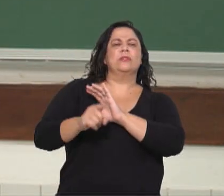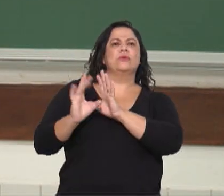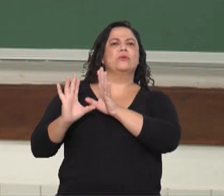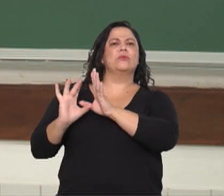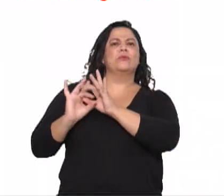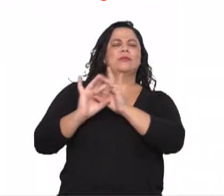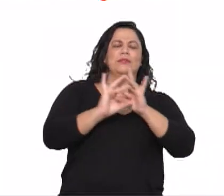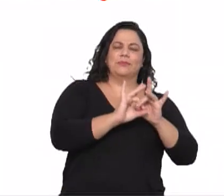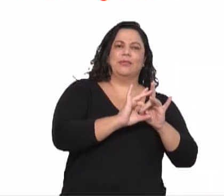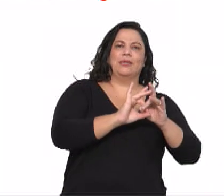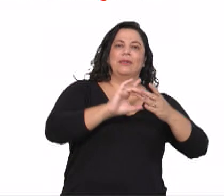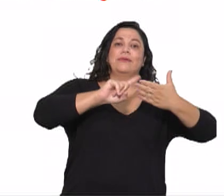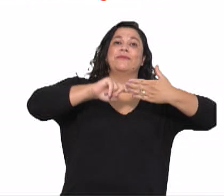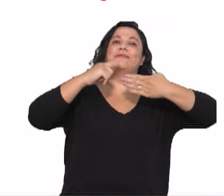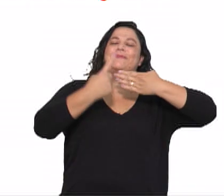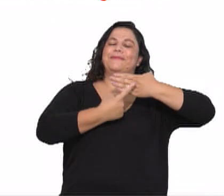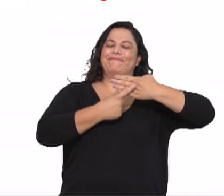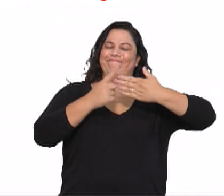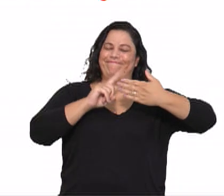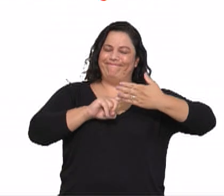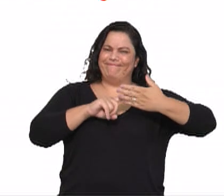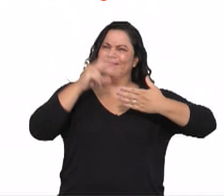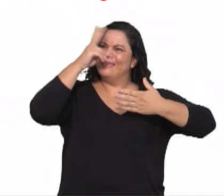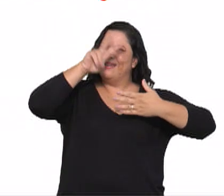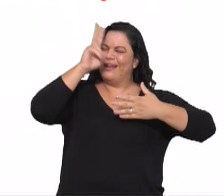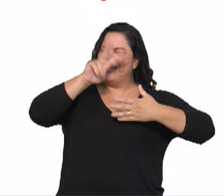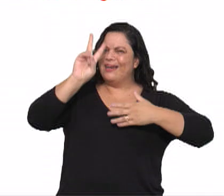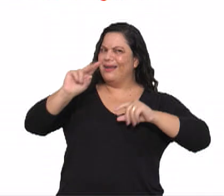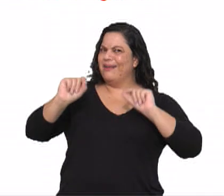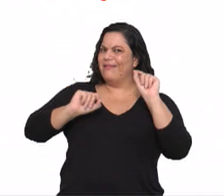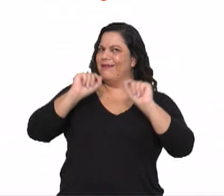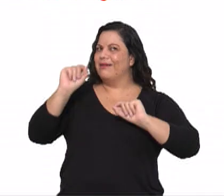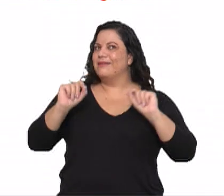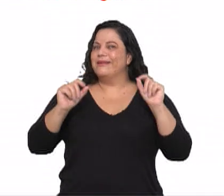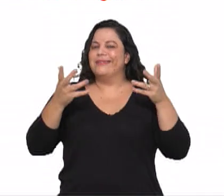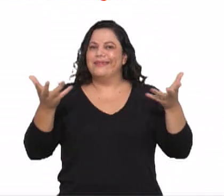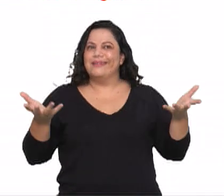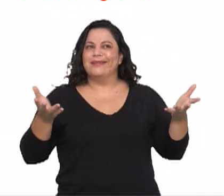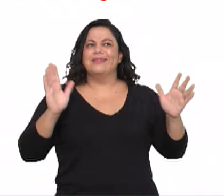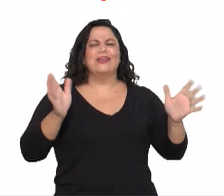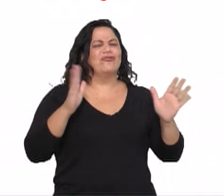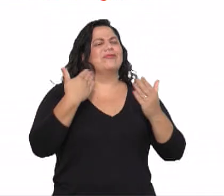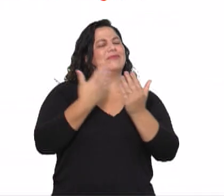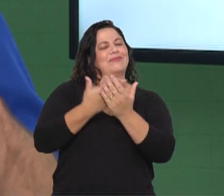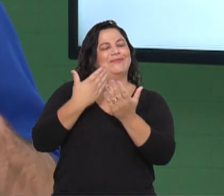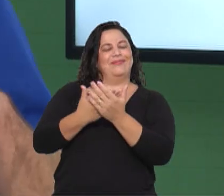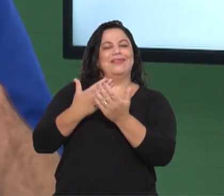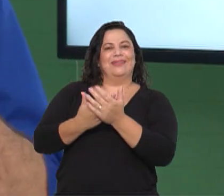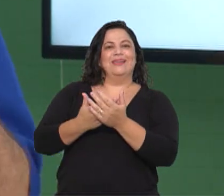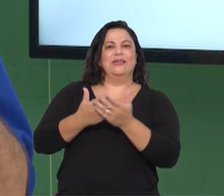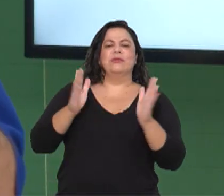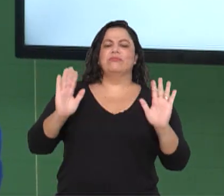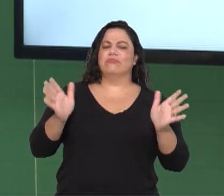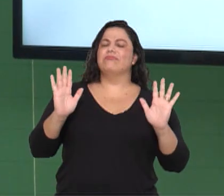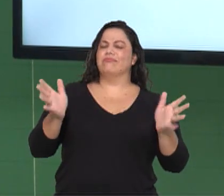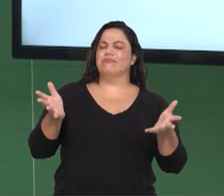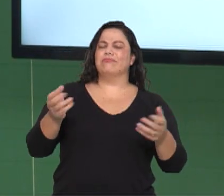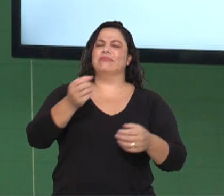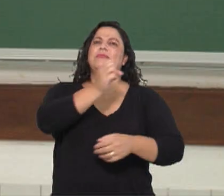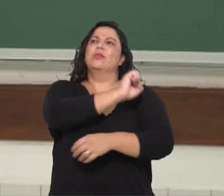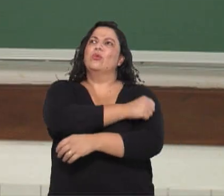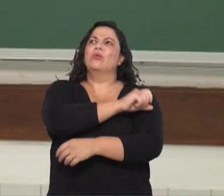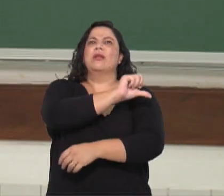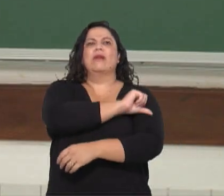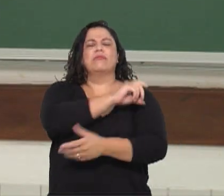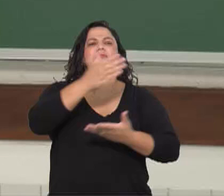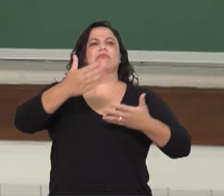chamada figuras de linguagem. Vocês lembram de figuras de linguagem? Vocês já estudaram isso, possivelmente no 8º, no